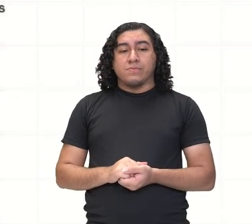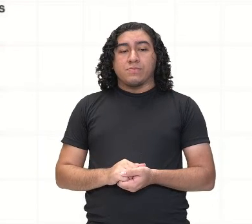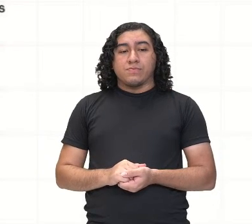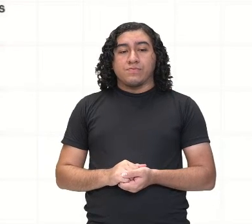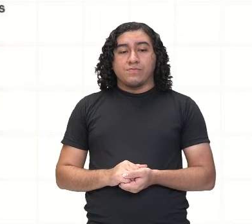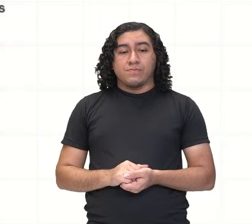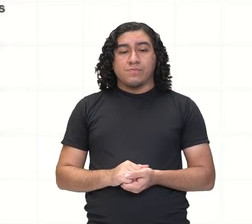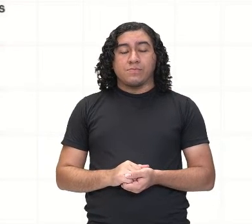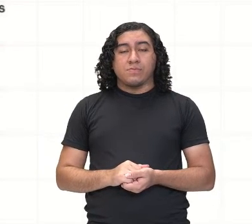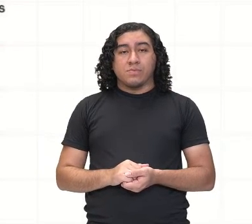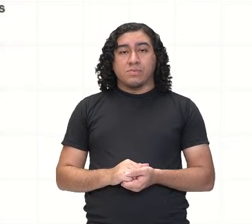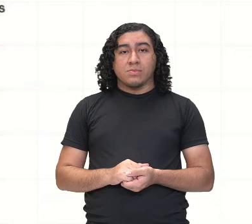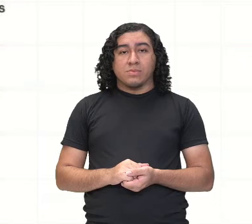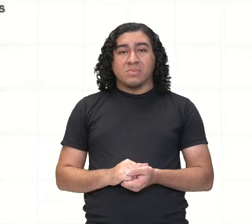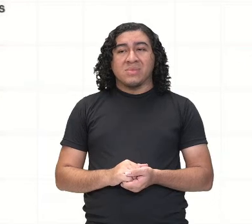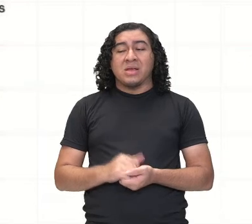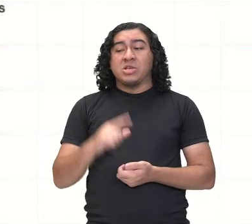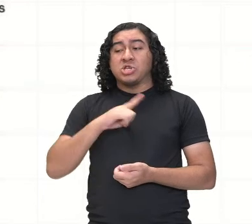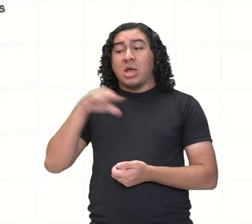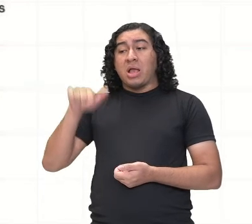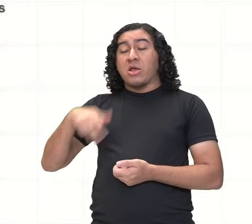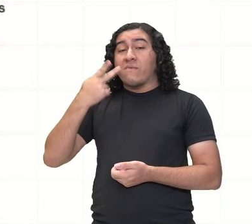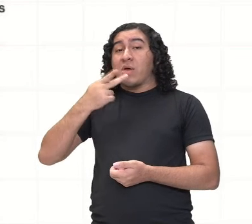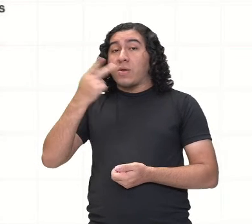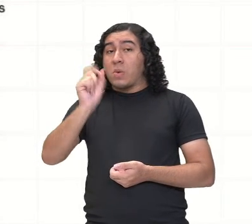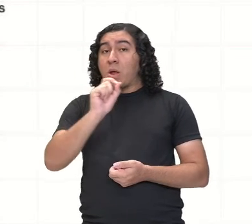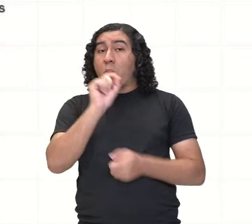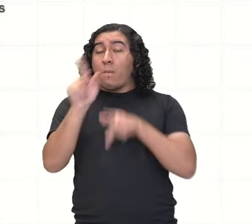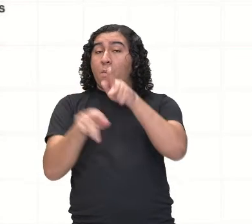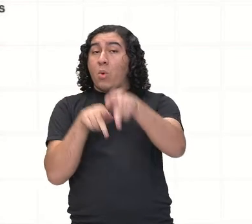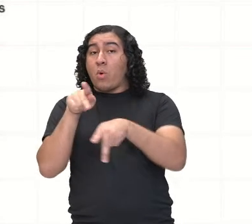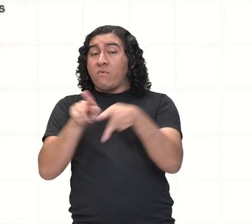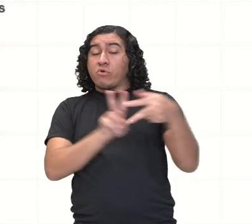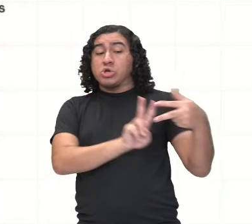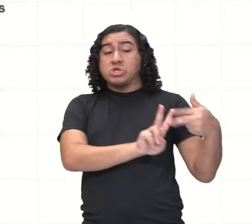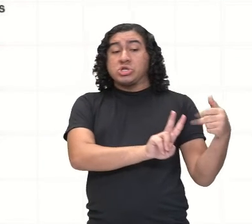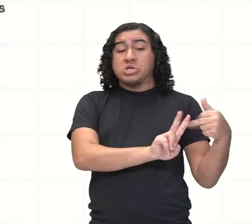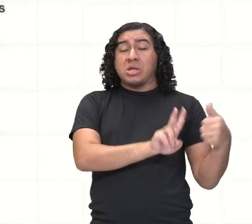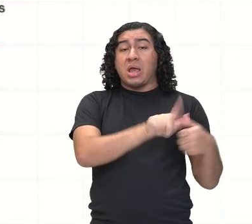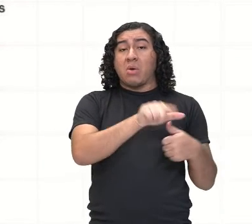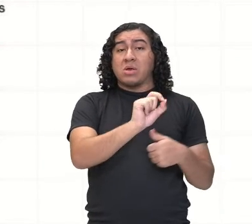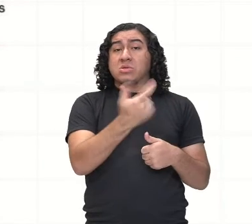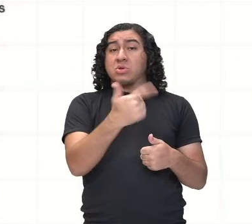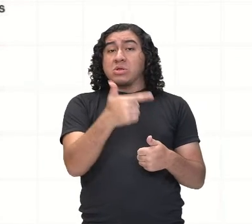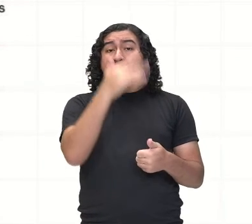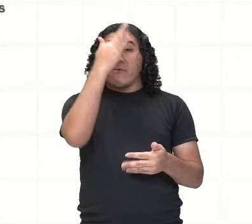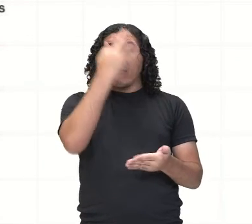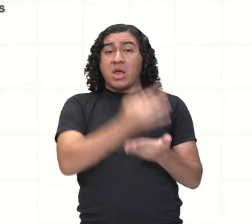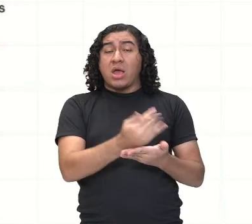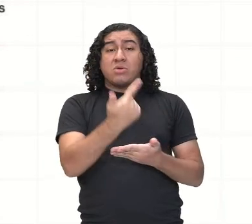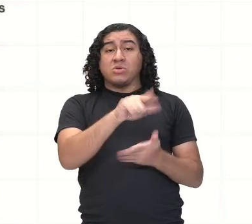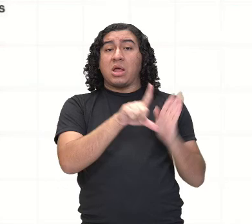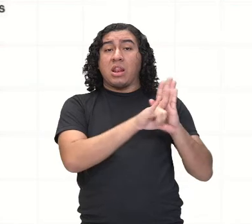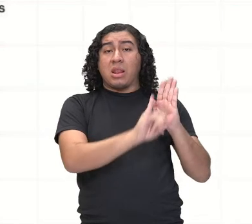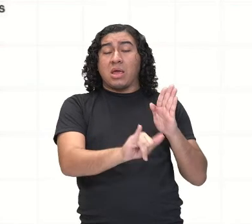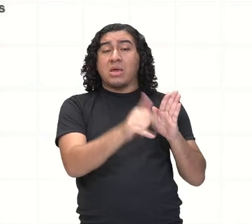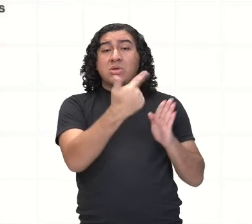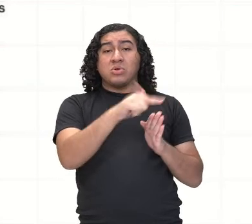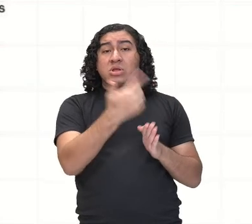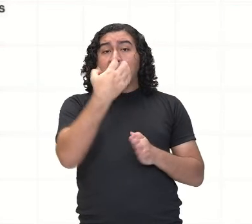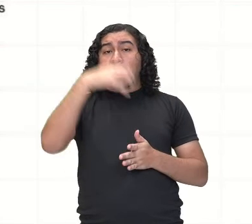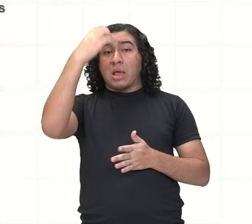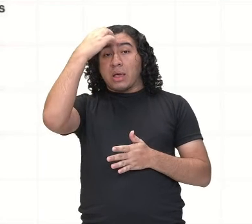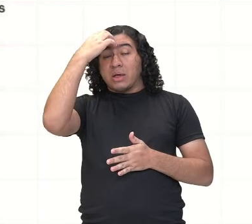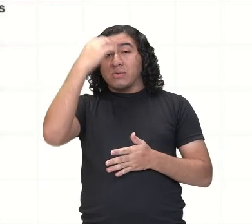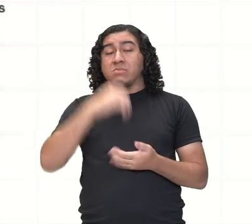um ditado na época que eles diziam assim, que o povo, os indígenas, eles eram sem fé, sem lei e sem rei. Ou